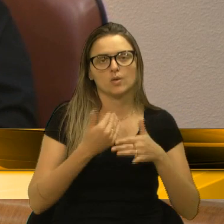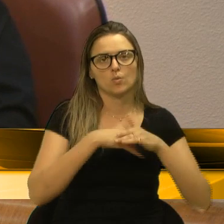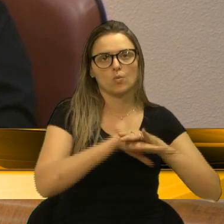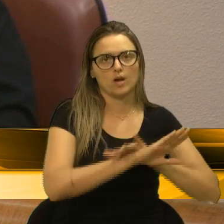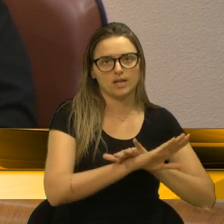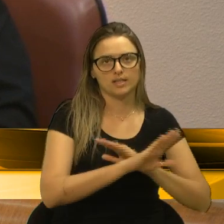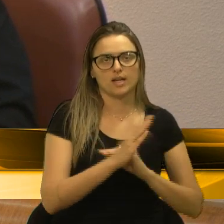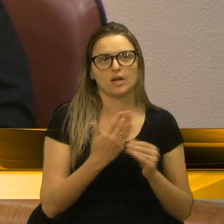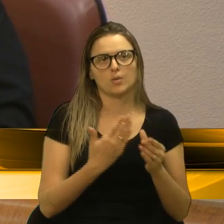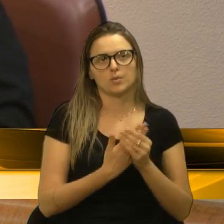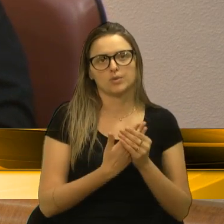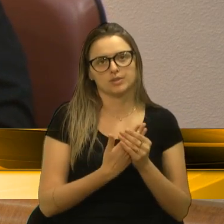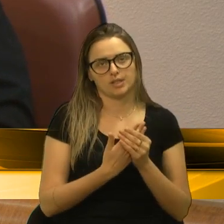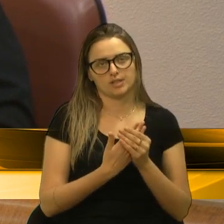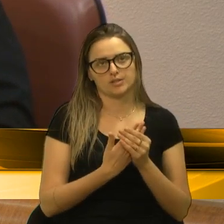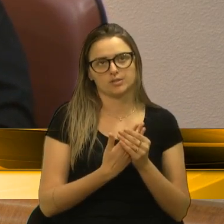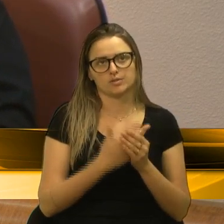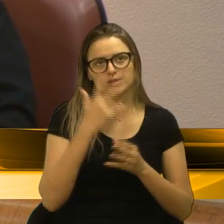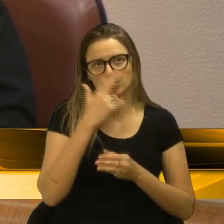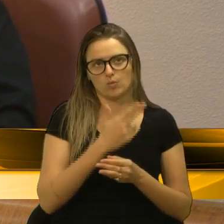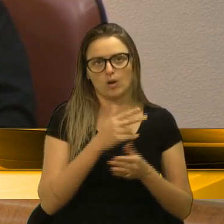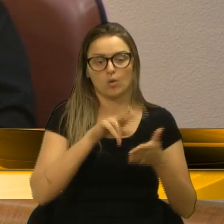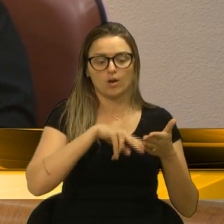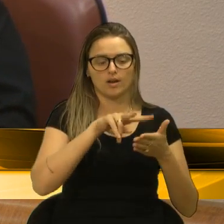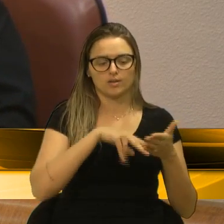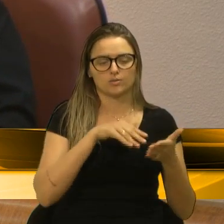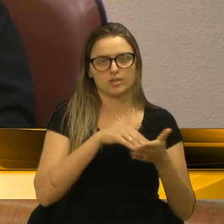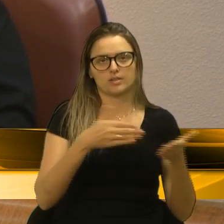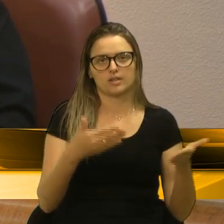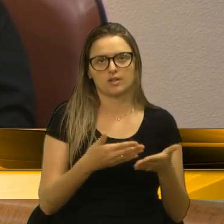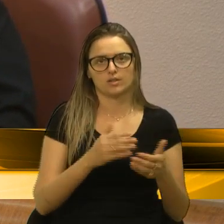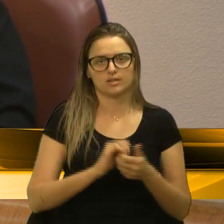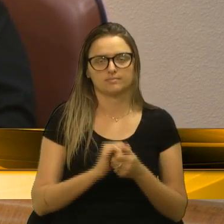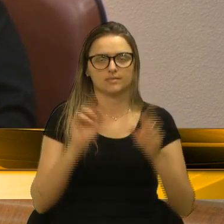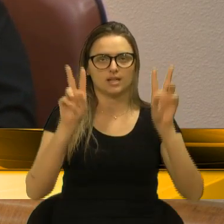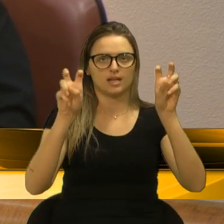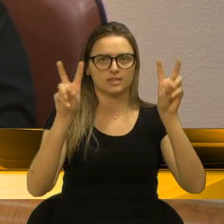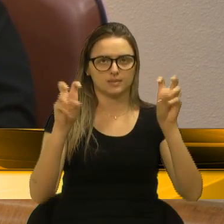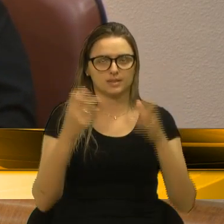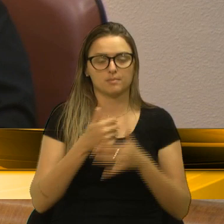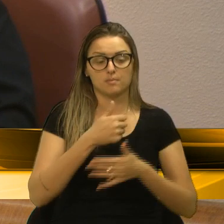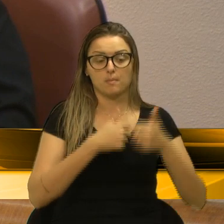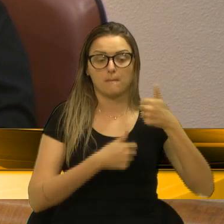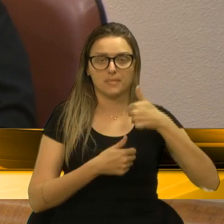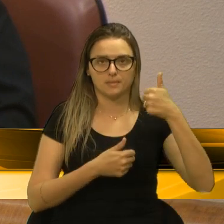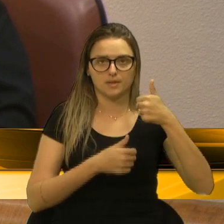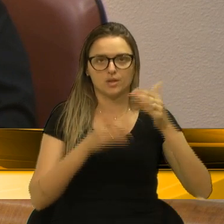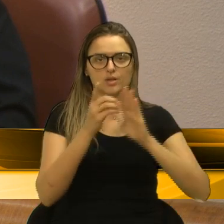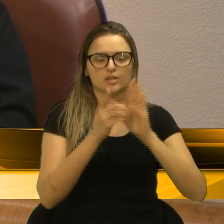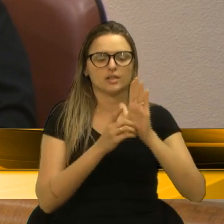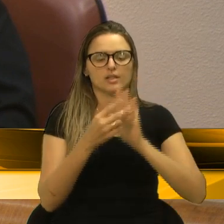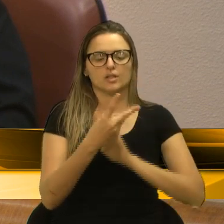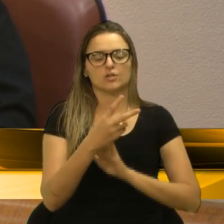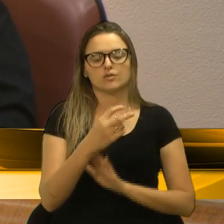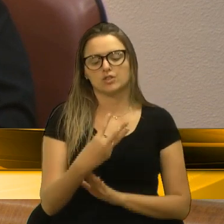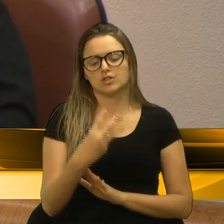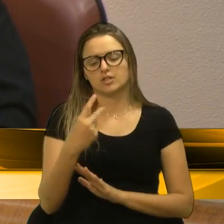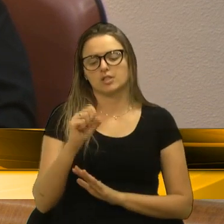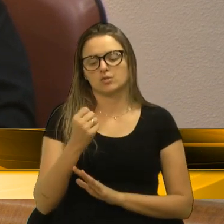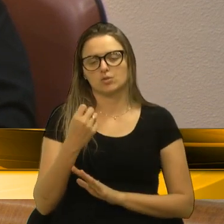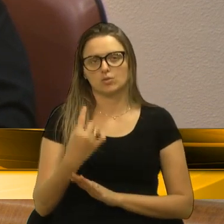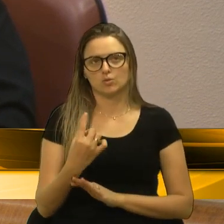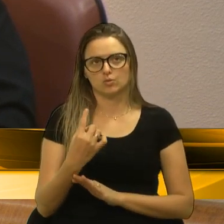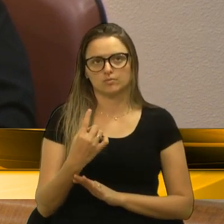presente pedido, conforme reproduzimos. Abre aspas. 1. Quanto ao decreto 2381,